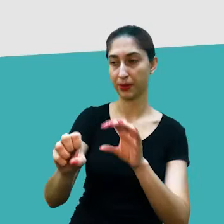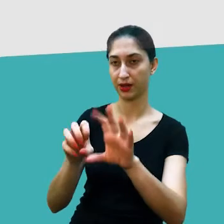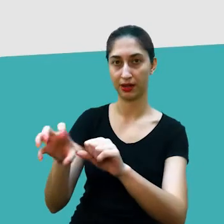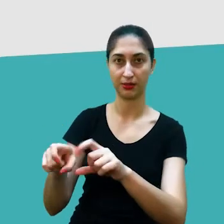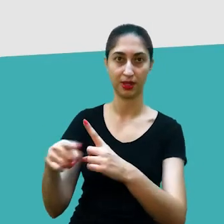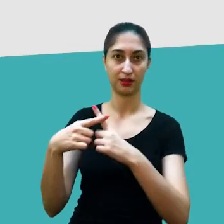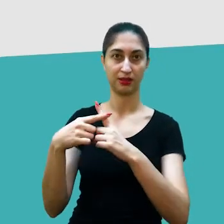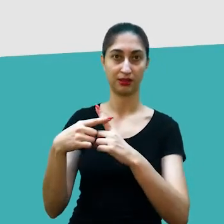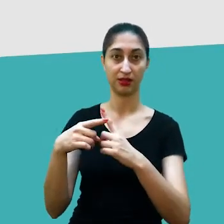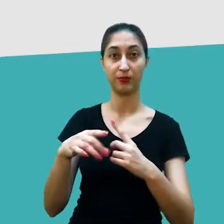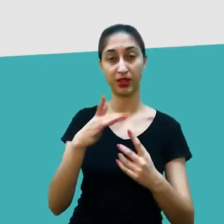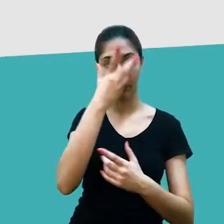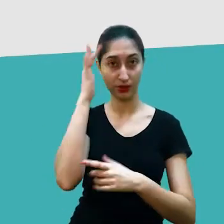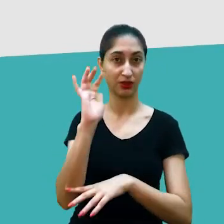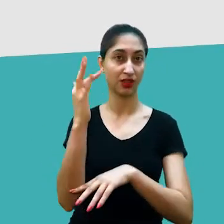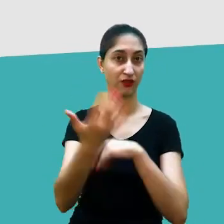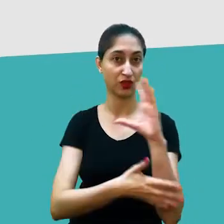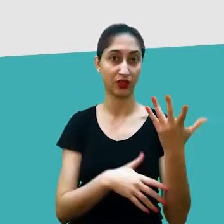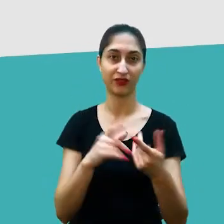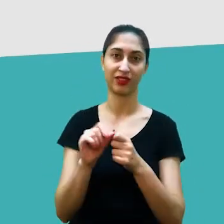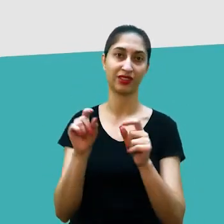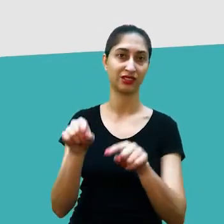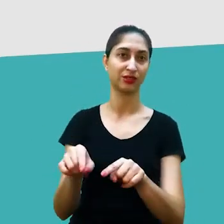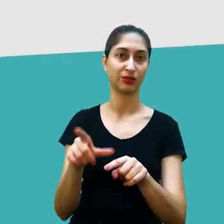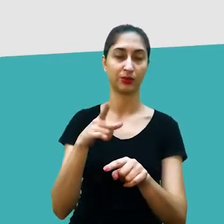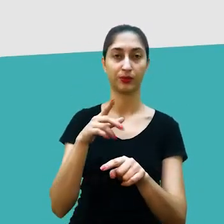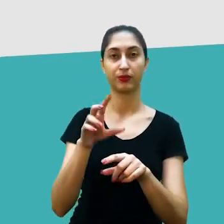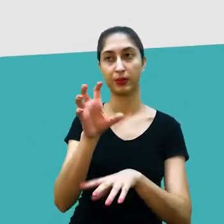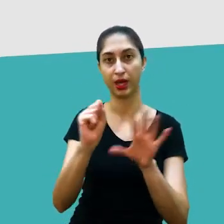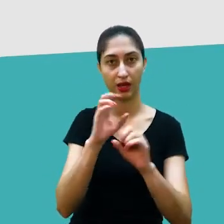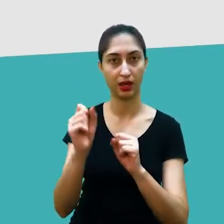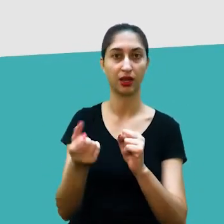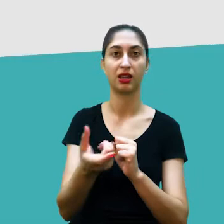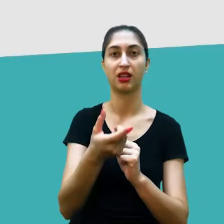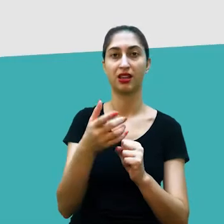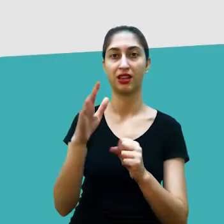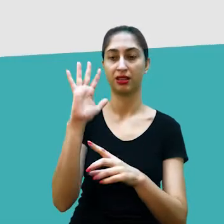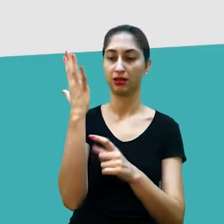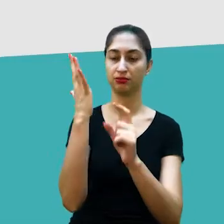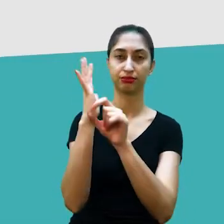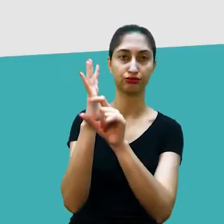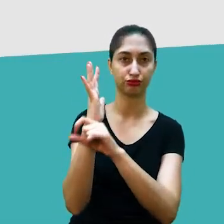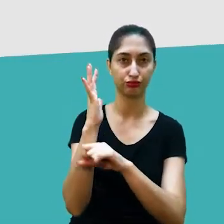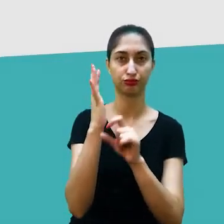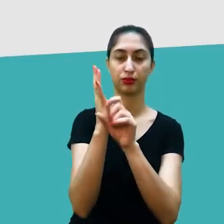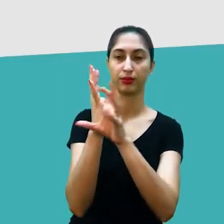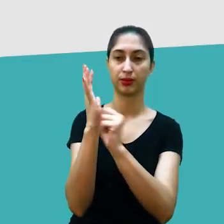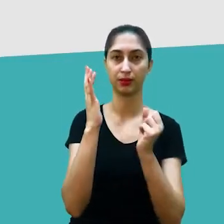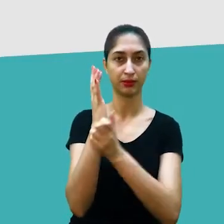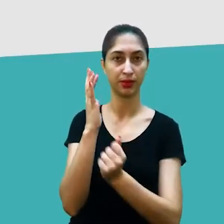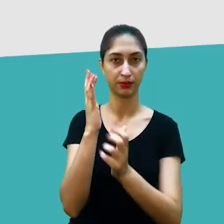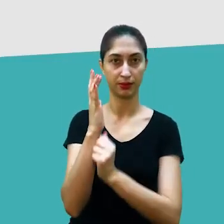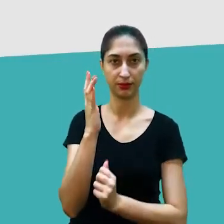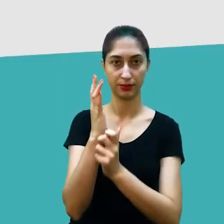originais fazem isso na floresta, eles têm áreas onde eles coletam sementes, onde eles produzem comida, e nas